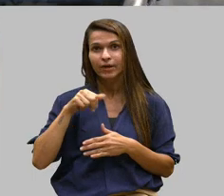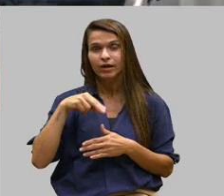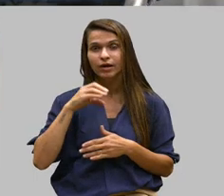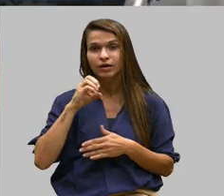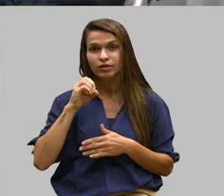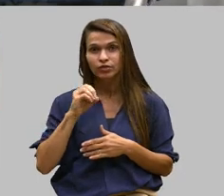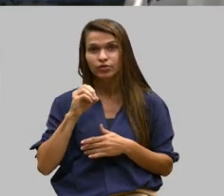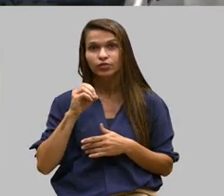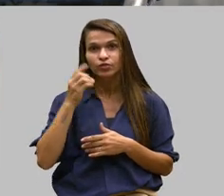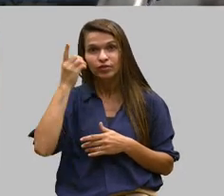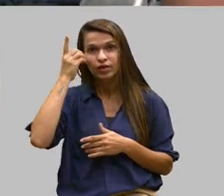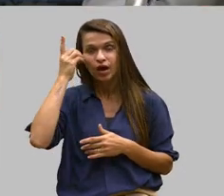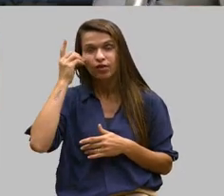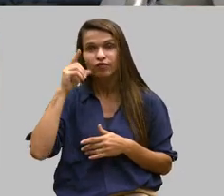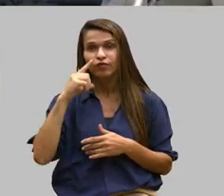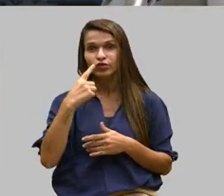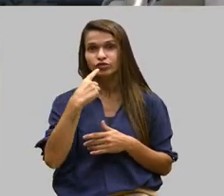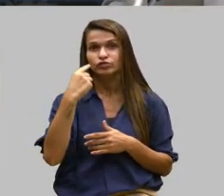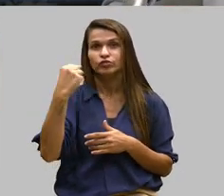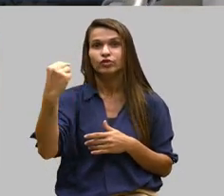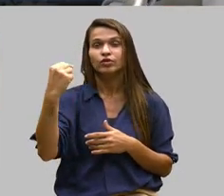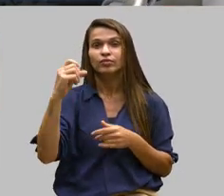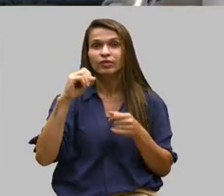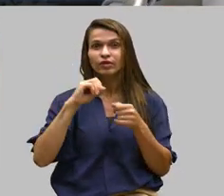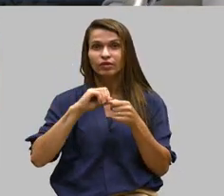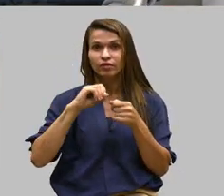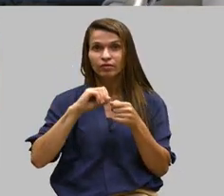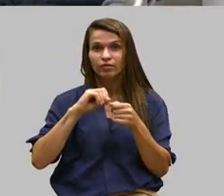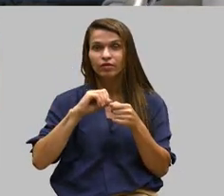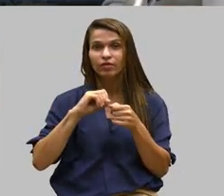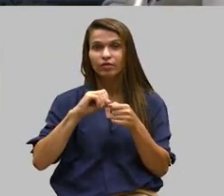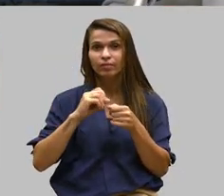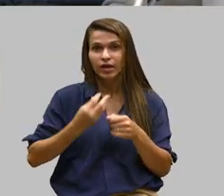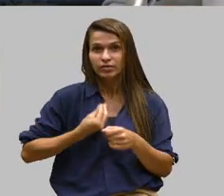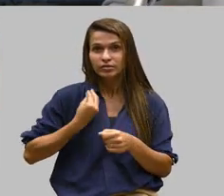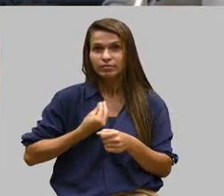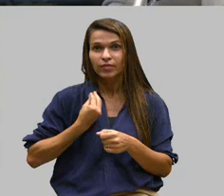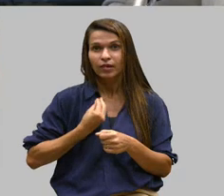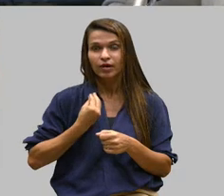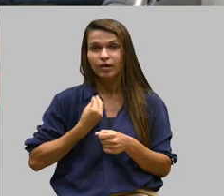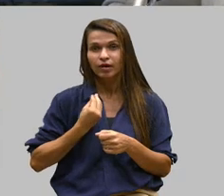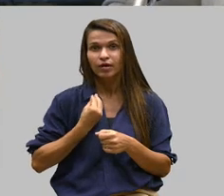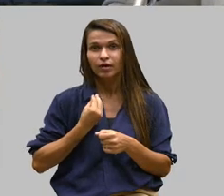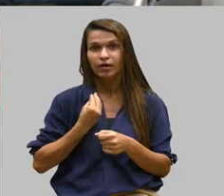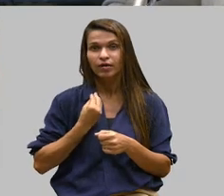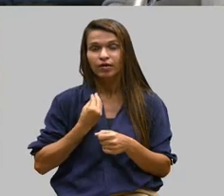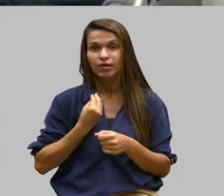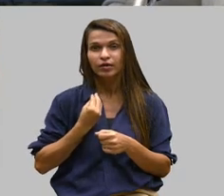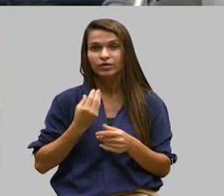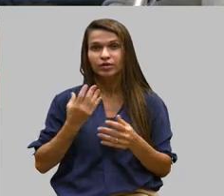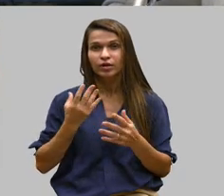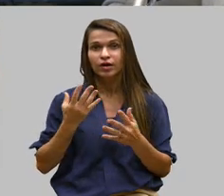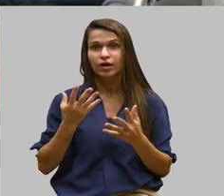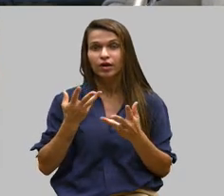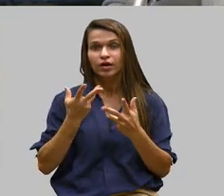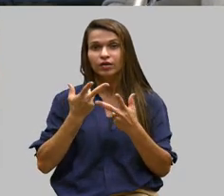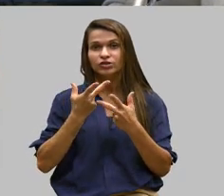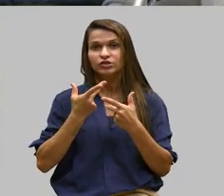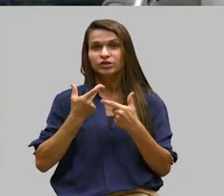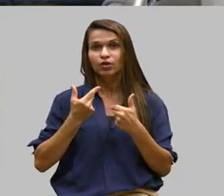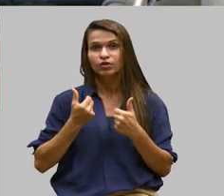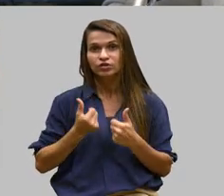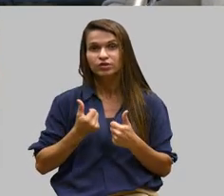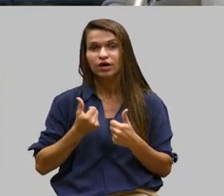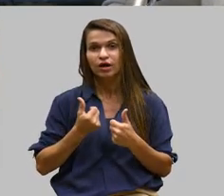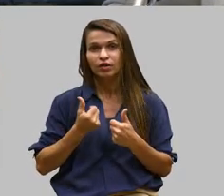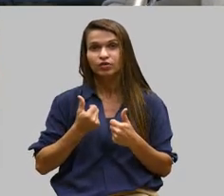e fui selecionado para fazer para estar fazendo auto escola extraordinário onde